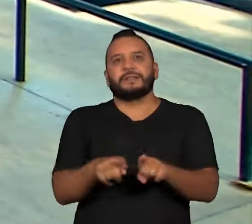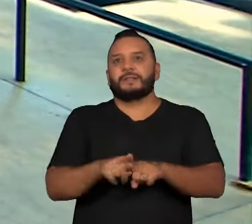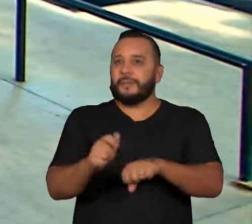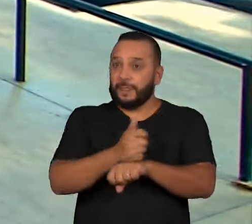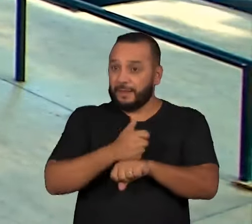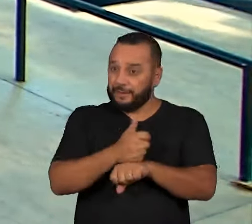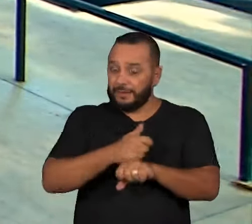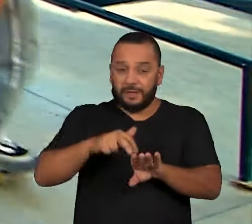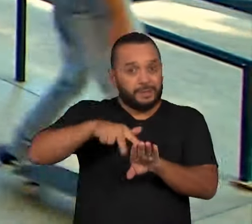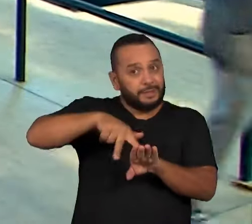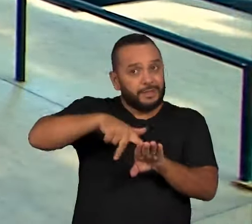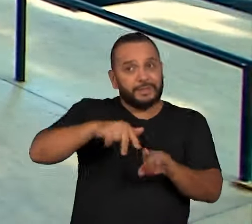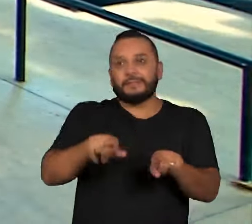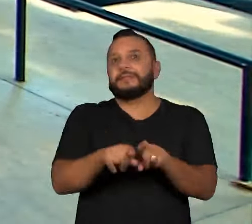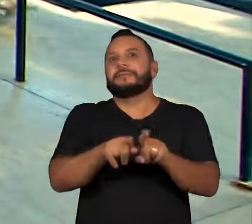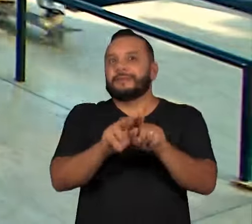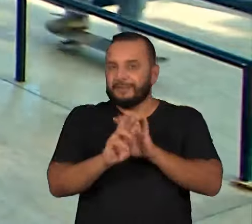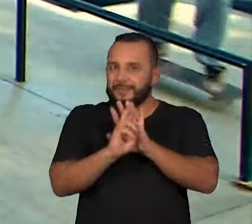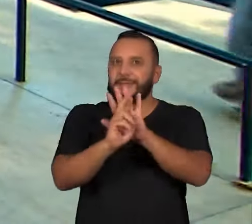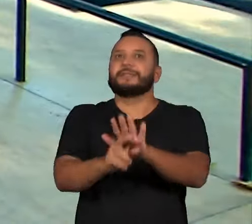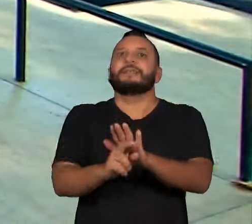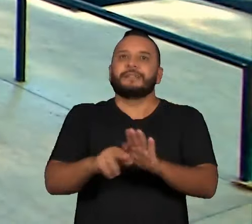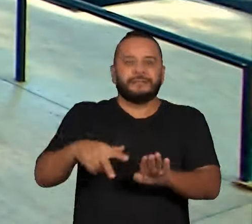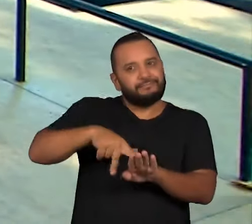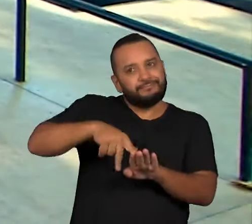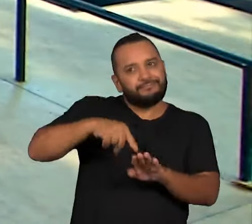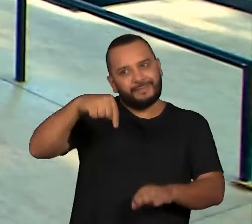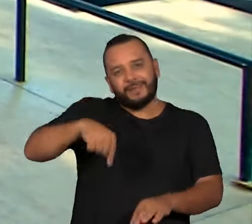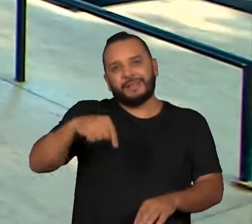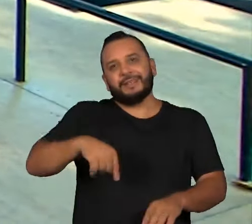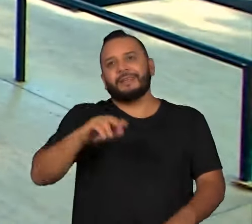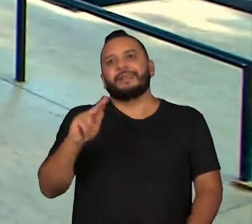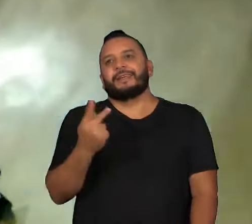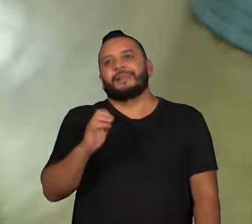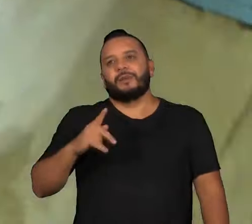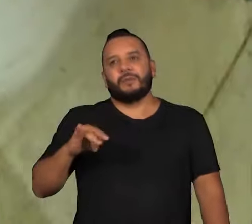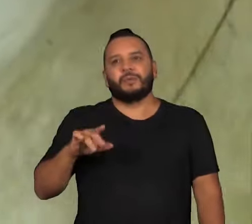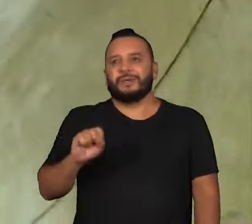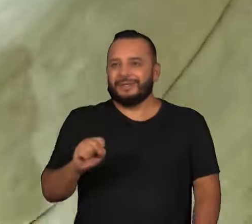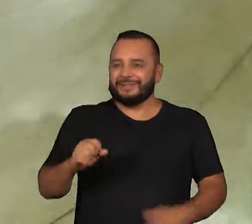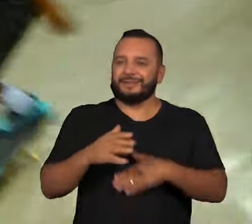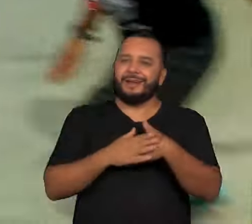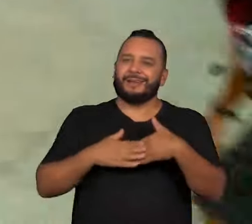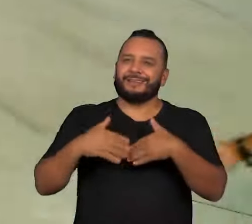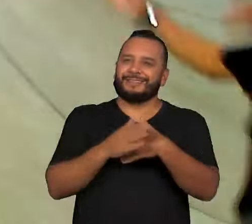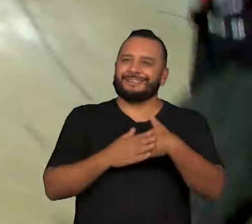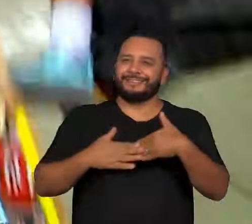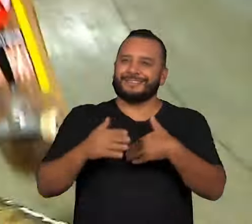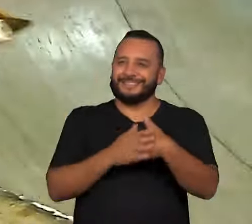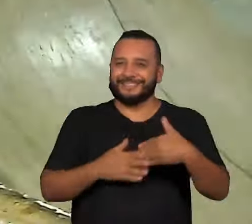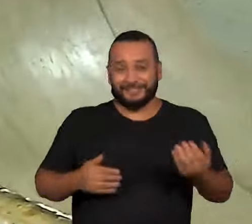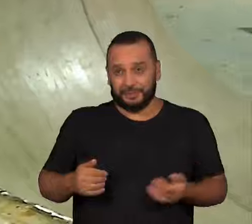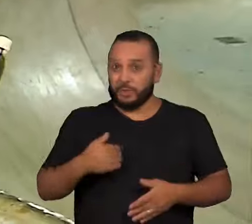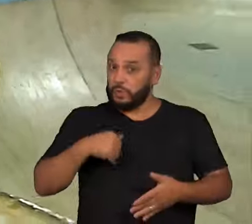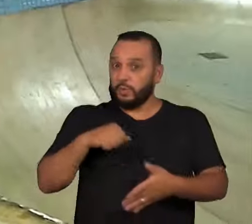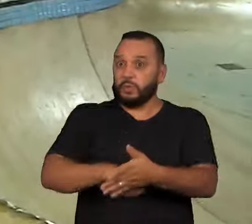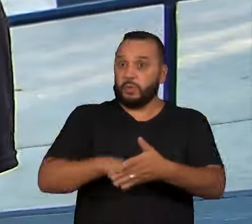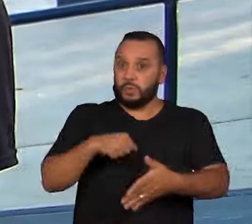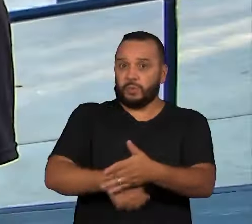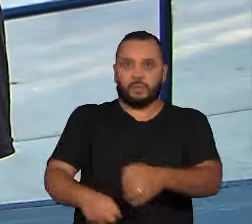e representantes dos skatistas daqui de dentro de Heliópolis. Então ele foi feito com muito carinho. Uma luta com muita